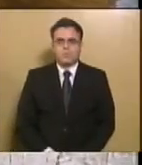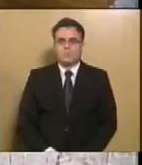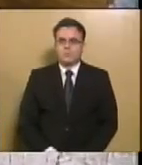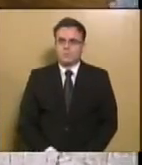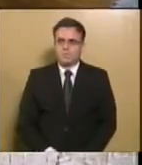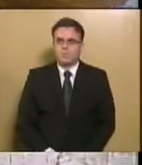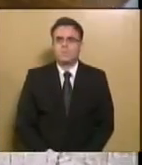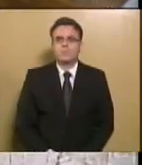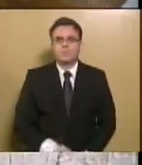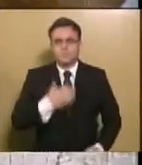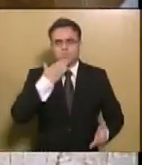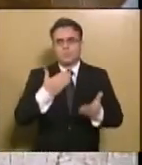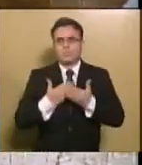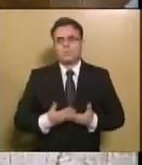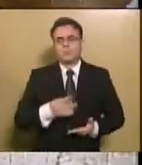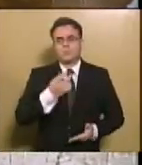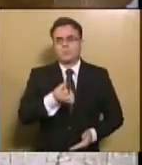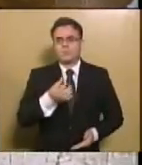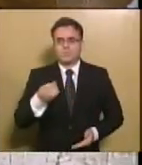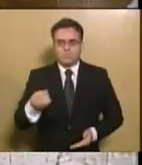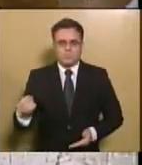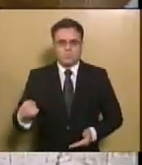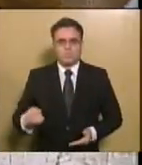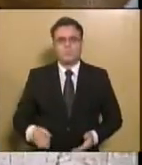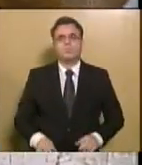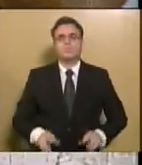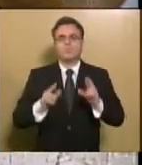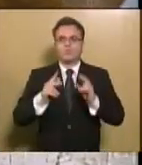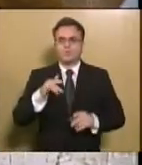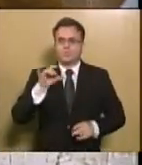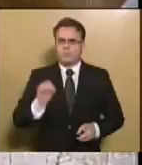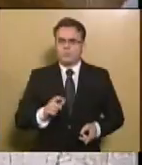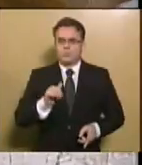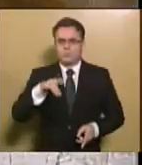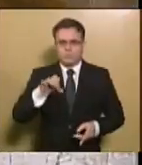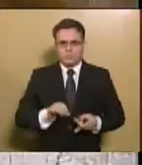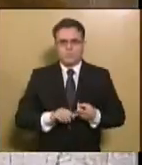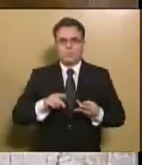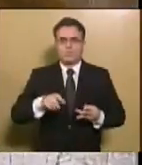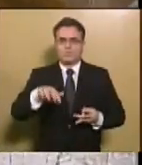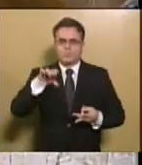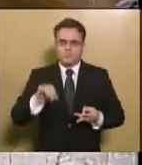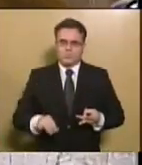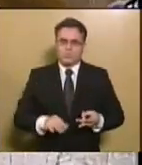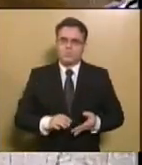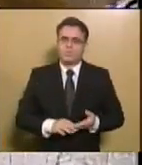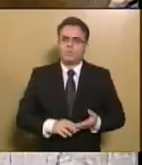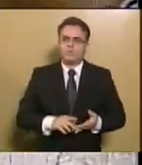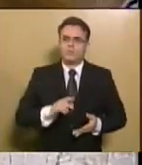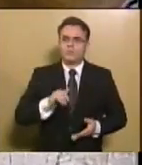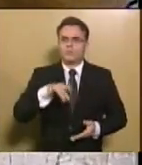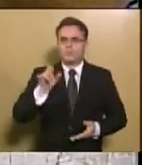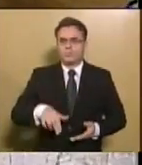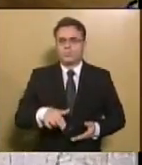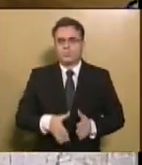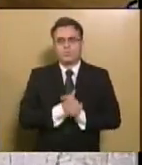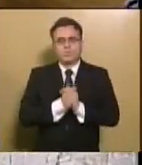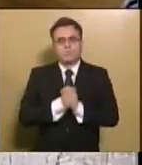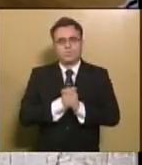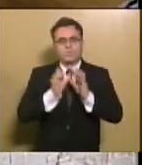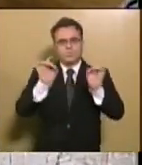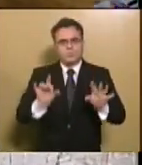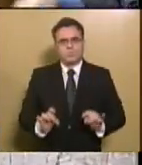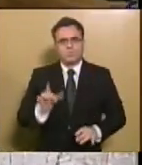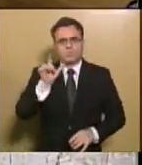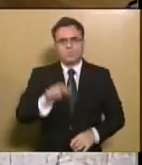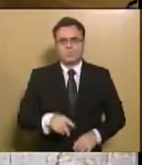Requerimento número 600, de autoria dos deputados Jorge Passos, Augusto Bezerra, Gorete Reis, Jefferson Andrade. Congratulações ao excelentíssimo